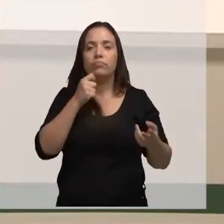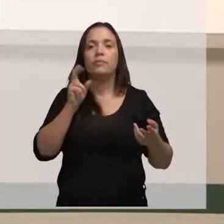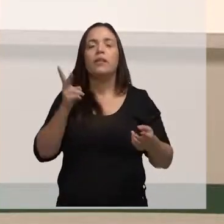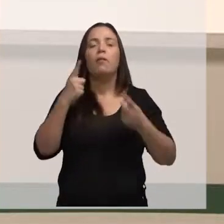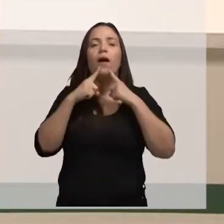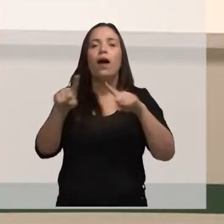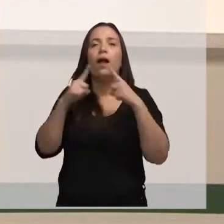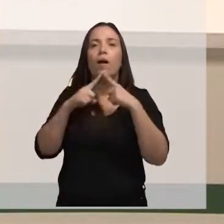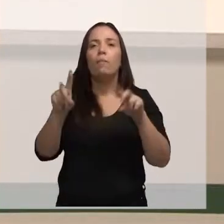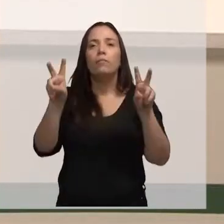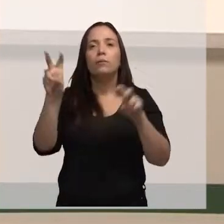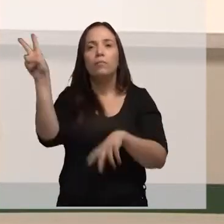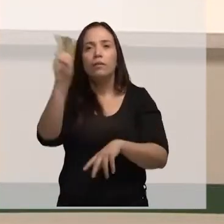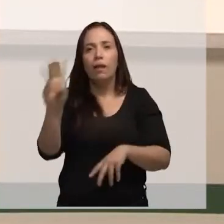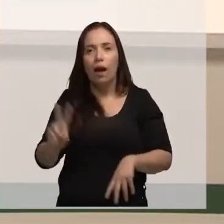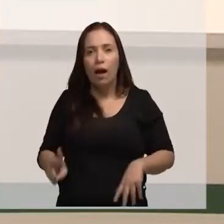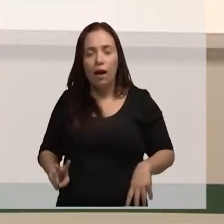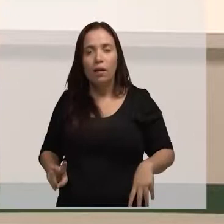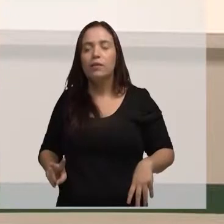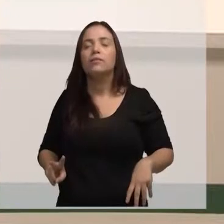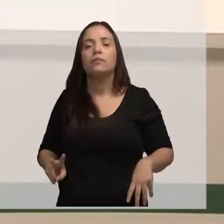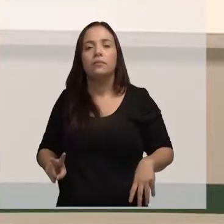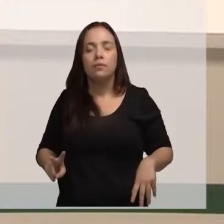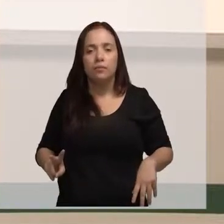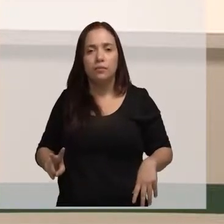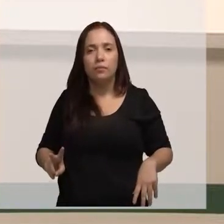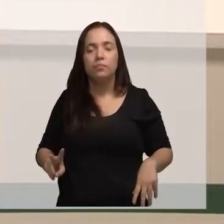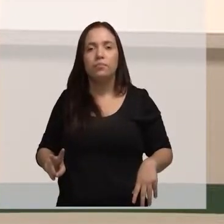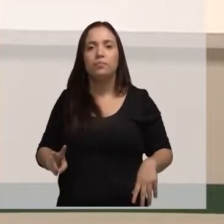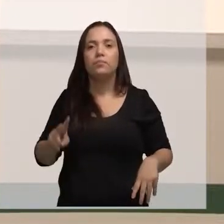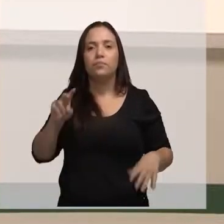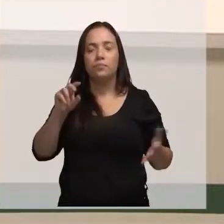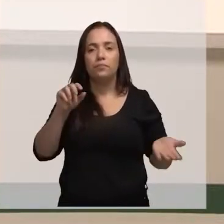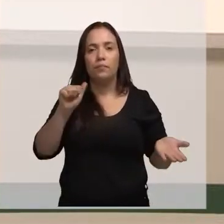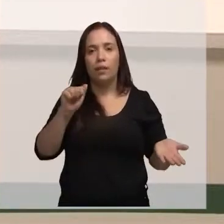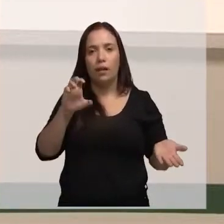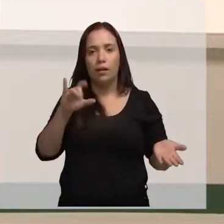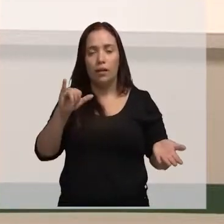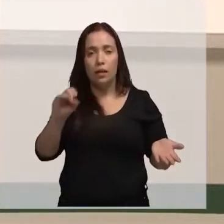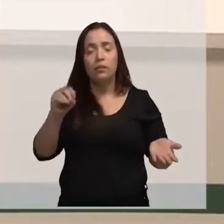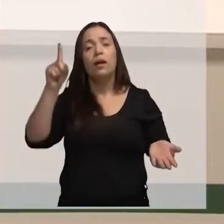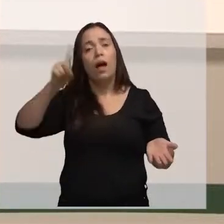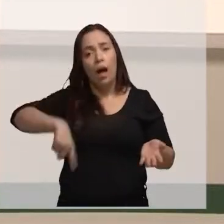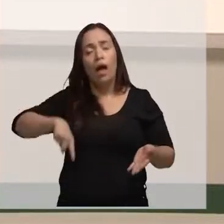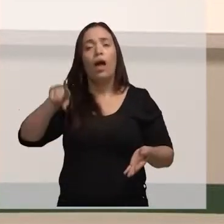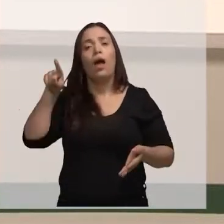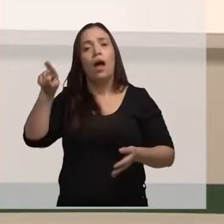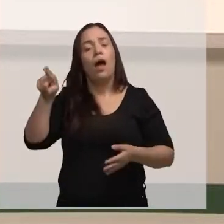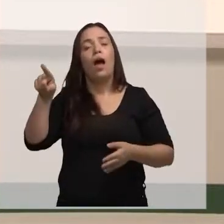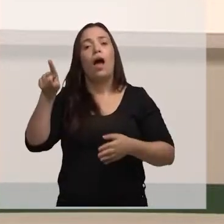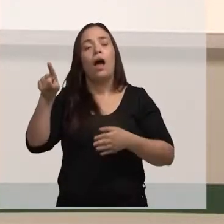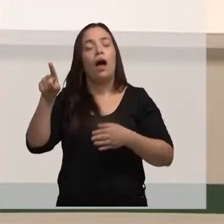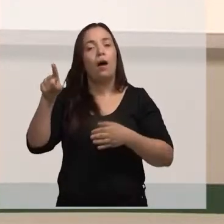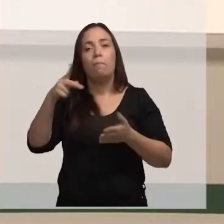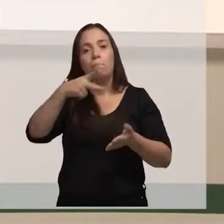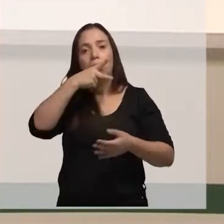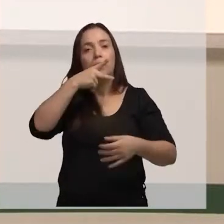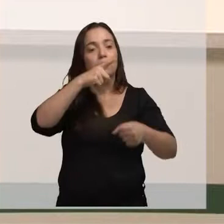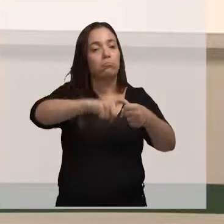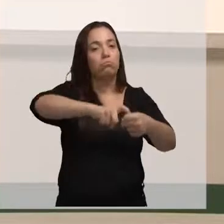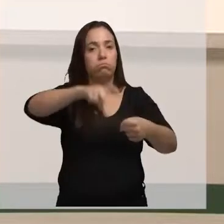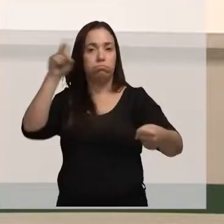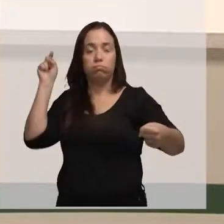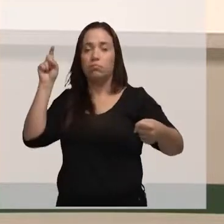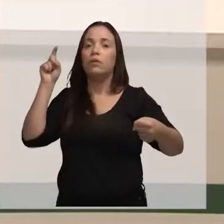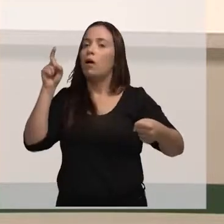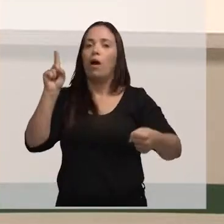do Tasso. Né? E contemporizou com a Aécio Neves, o Aécio era para ter sido caçado, não foi. Até na votação do Senado, eu acho que